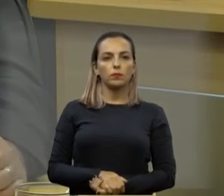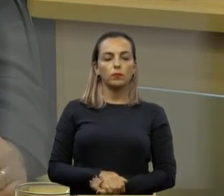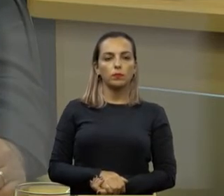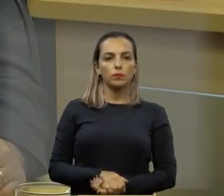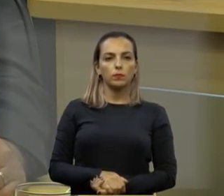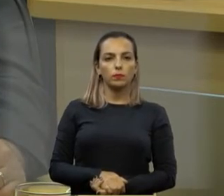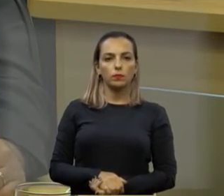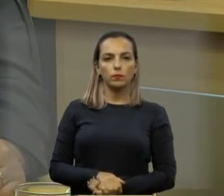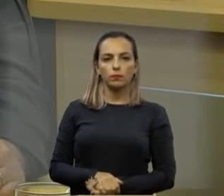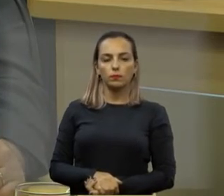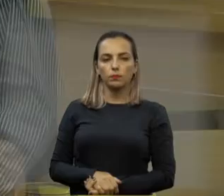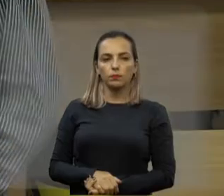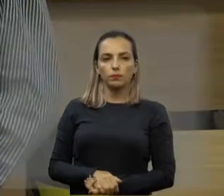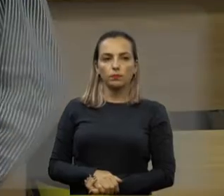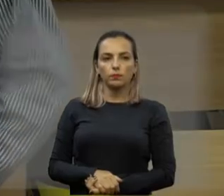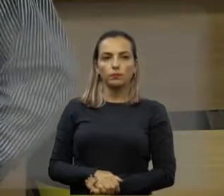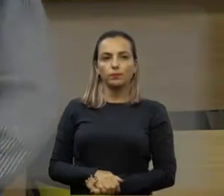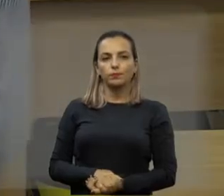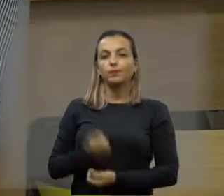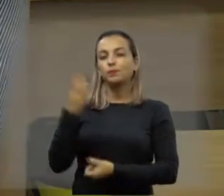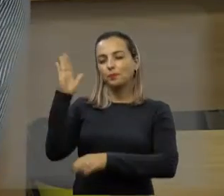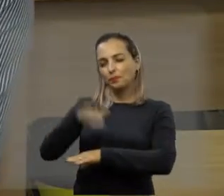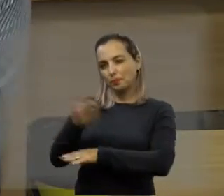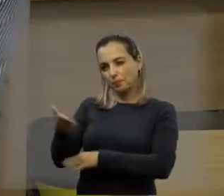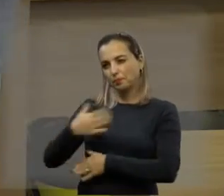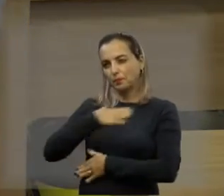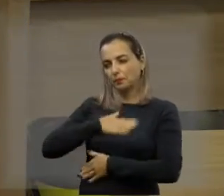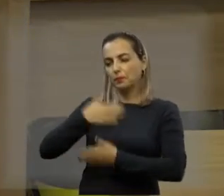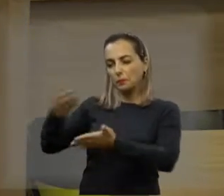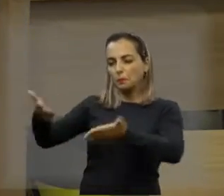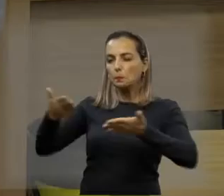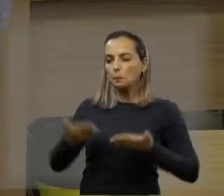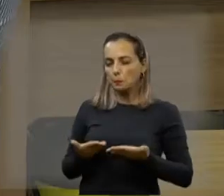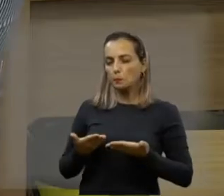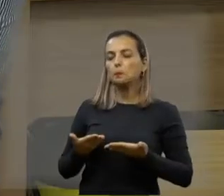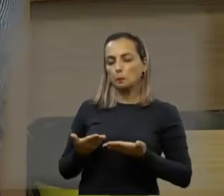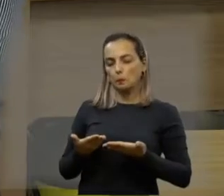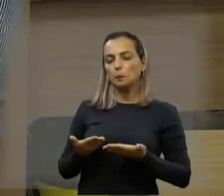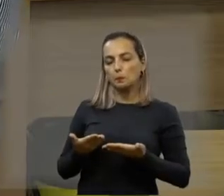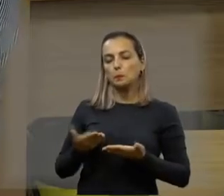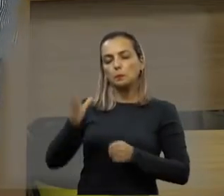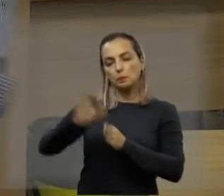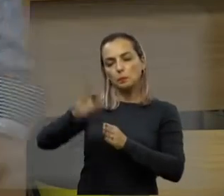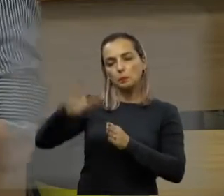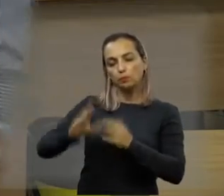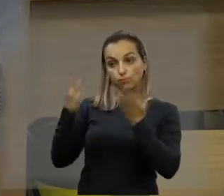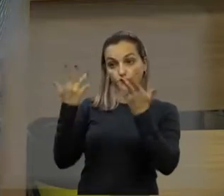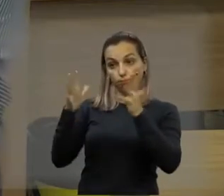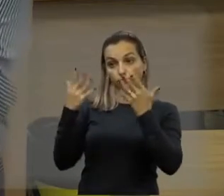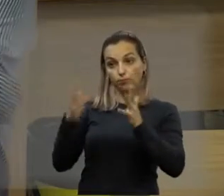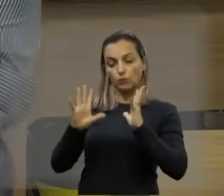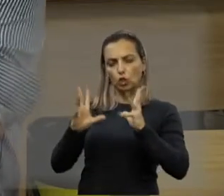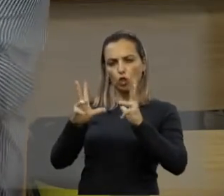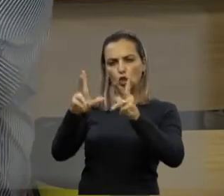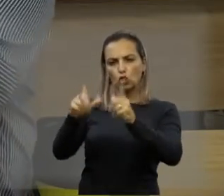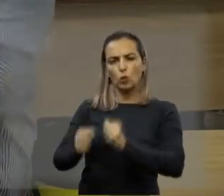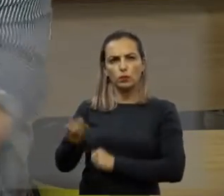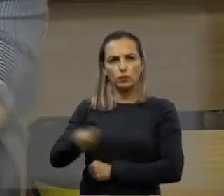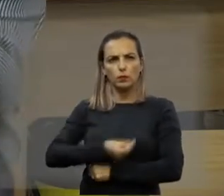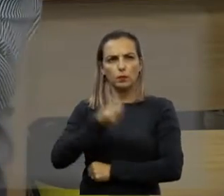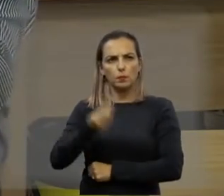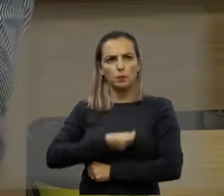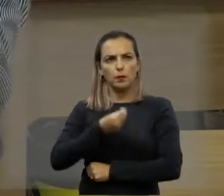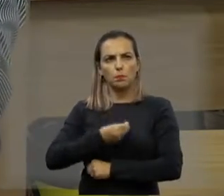Ah está ótimo princesa tem se Boa tarde prazer em receber em tela aqui na nossa casa queria saudar em teu nome todo mundo que